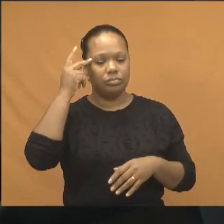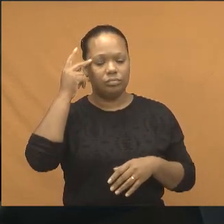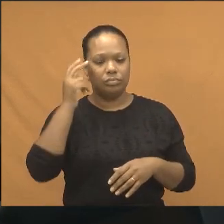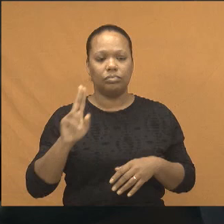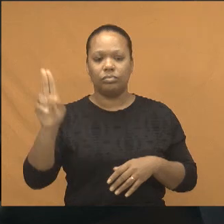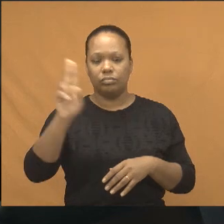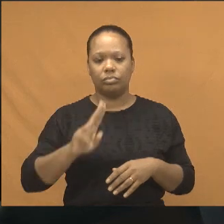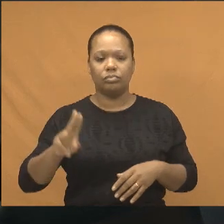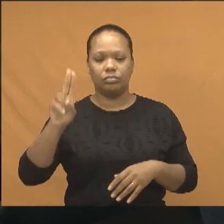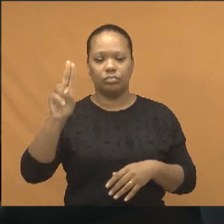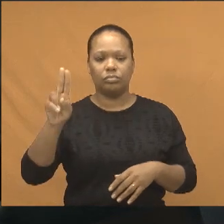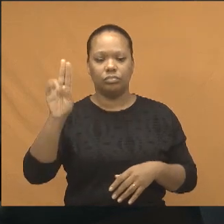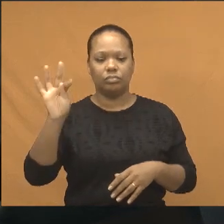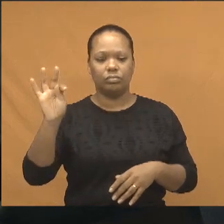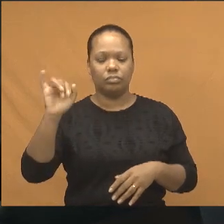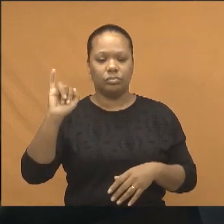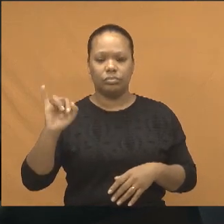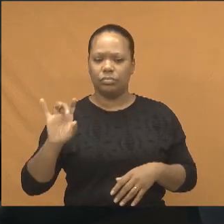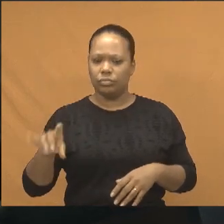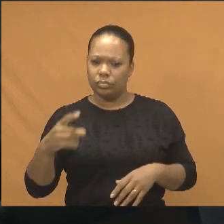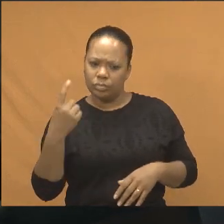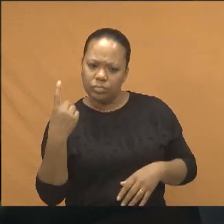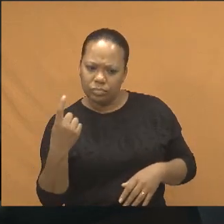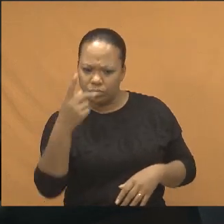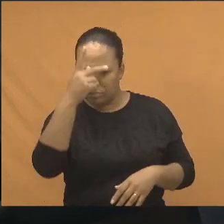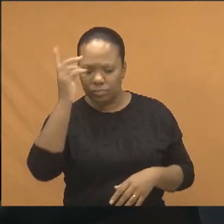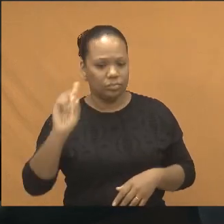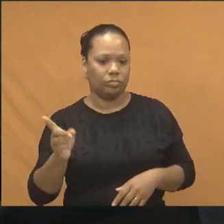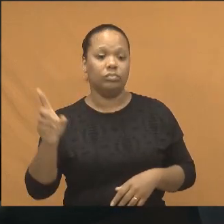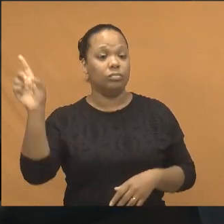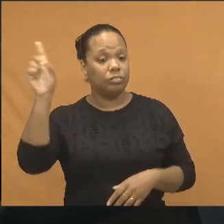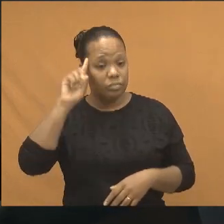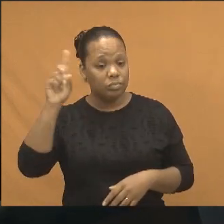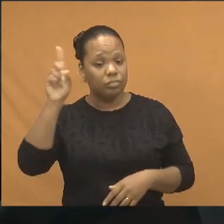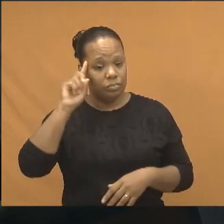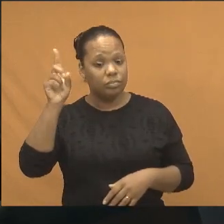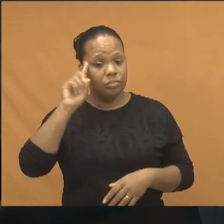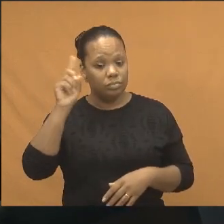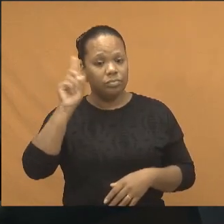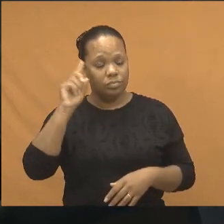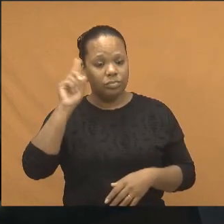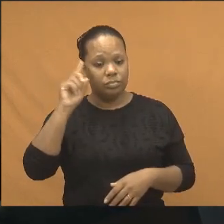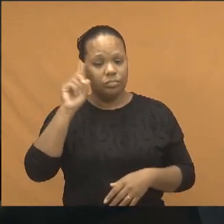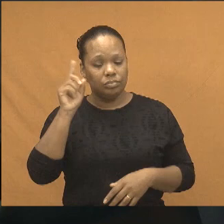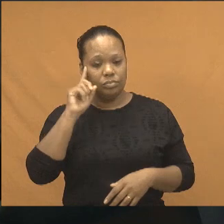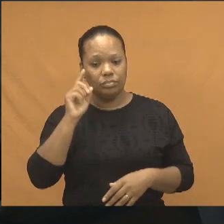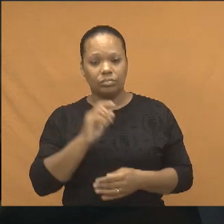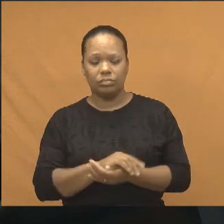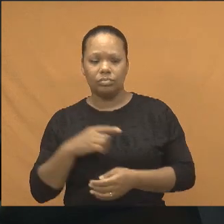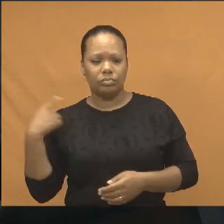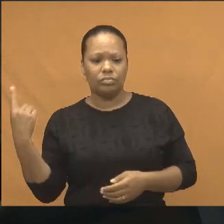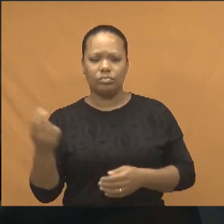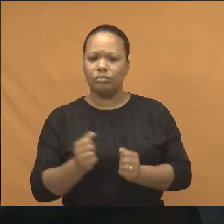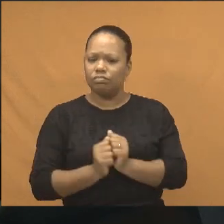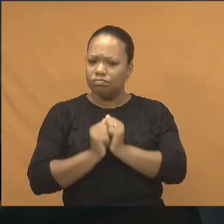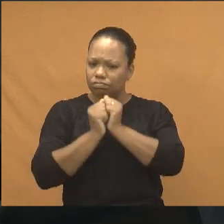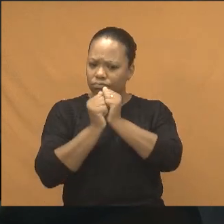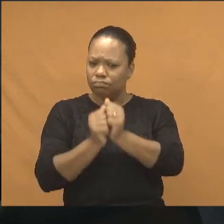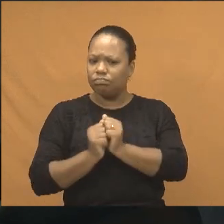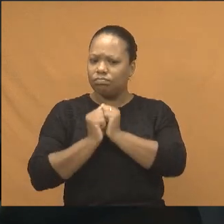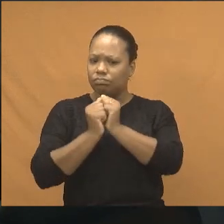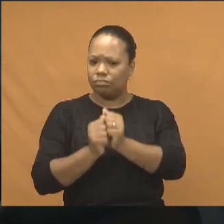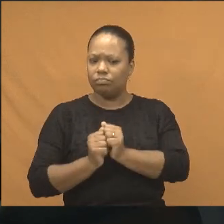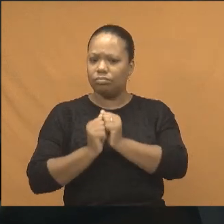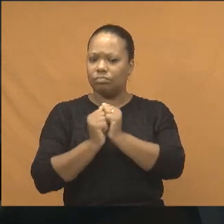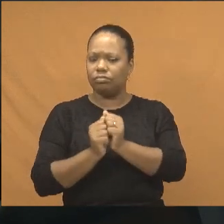UTI. E não é só um caso, é todo dia. Então, eu acho que cabe aqui uma frente de nós, vereadores, junto